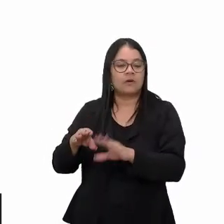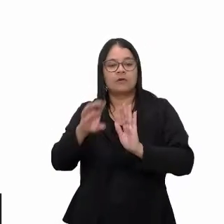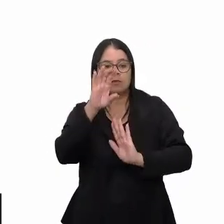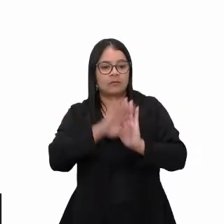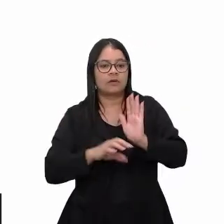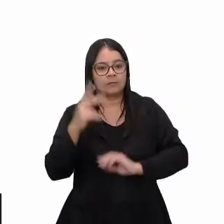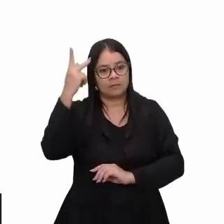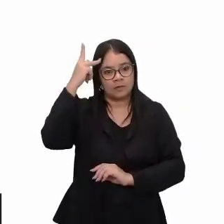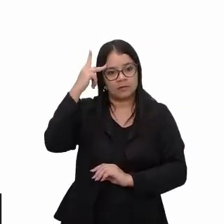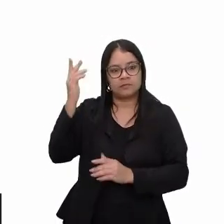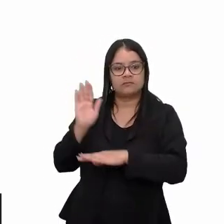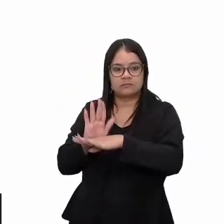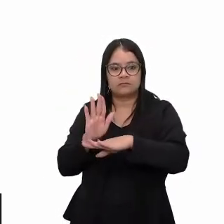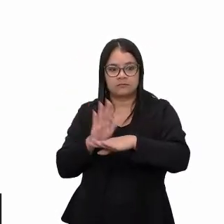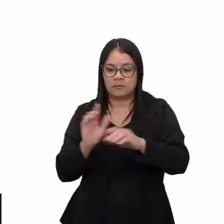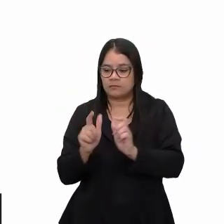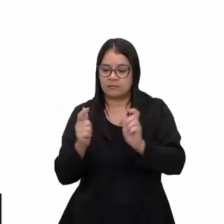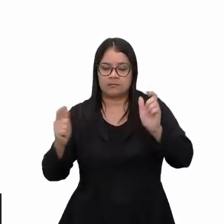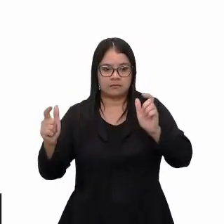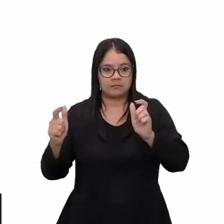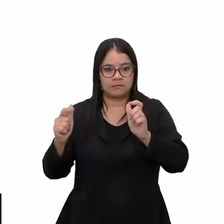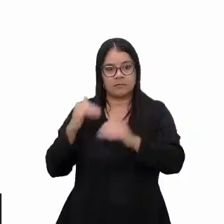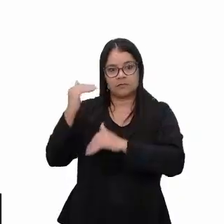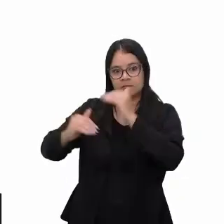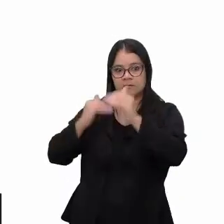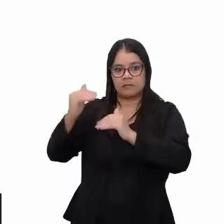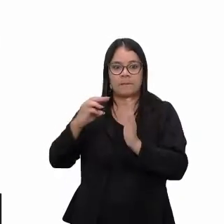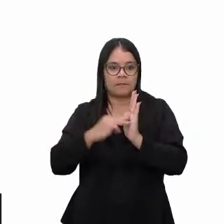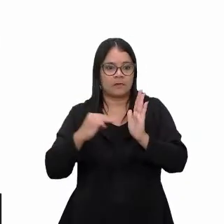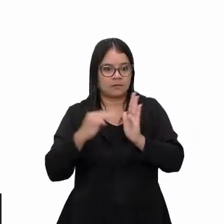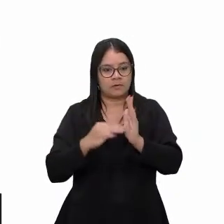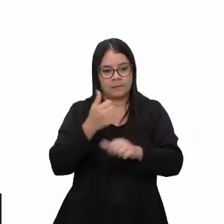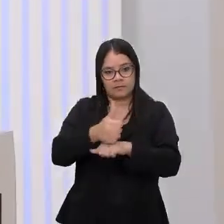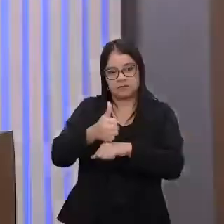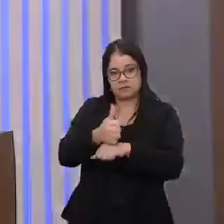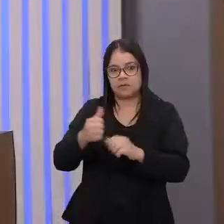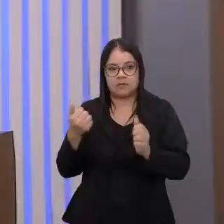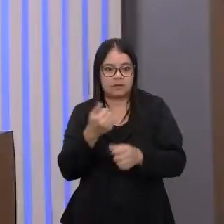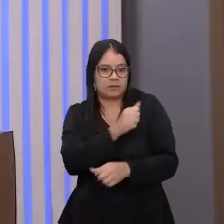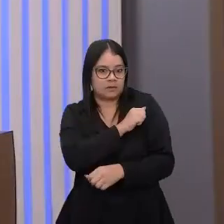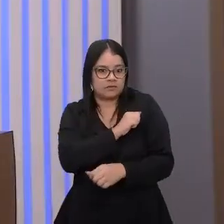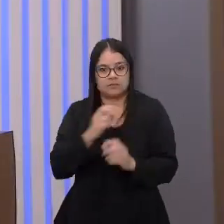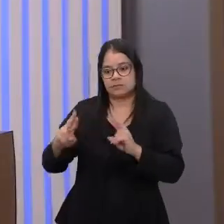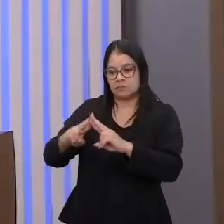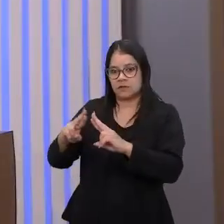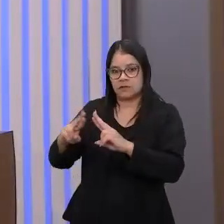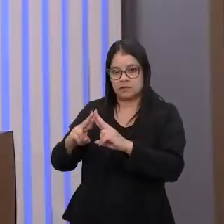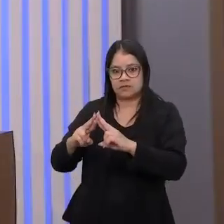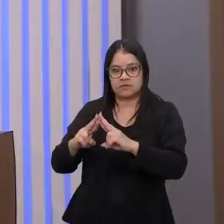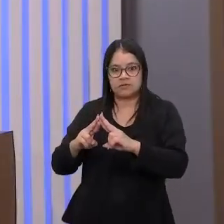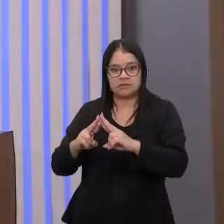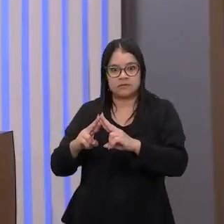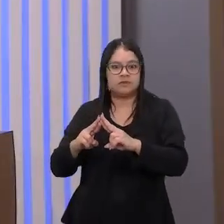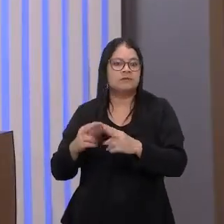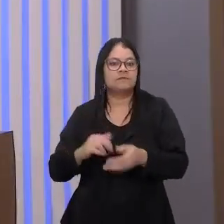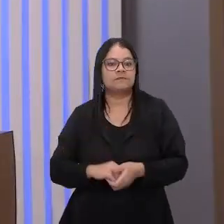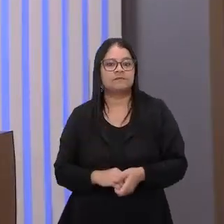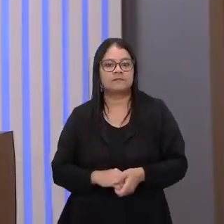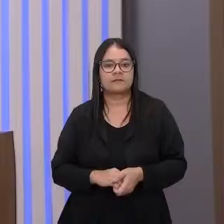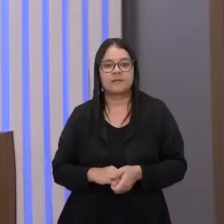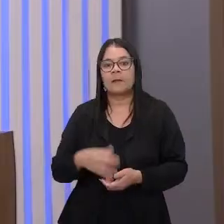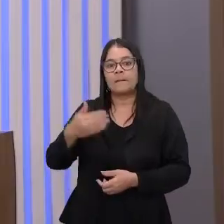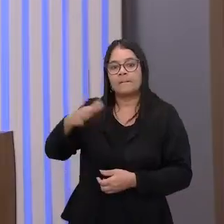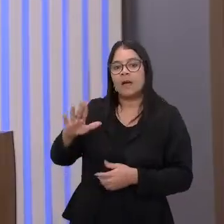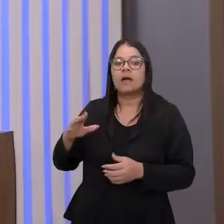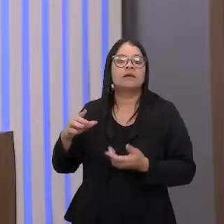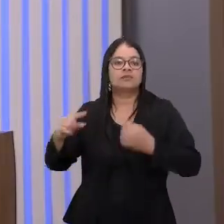paulista e contribuir para a ampliação do repertório teórico-metodológico dos profissionais e estudantes da rede. E agora seguimos para mais um diálogo, né, desse